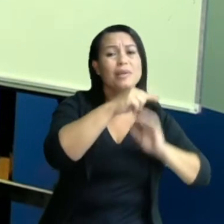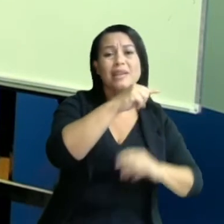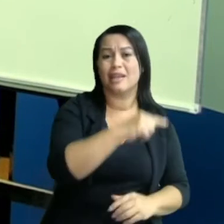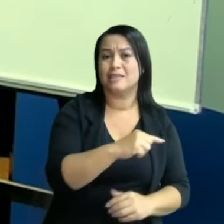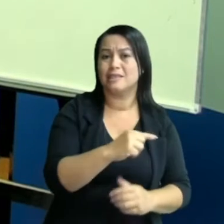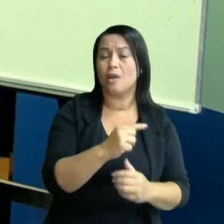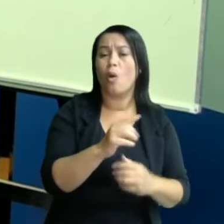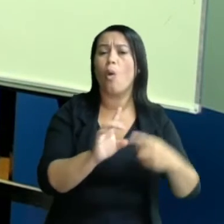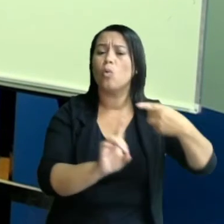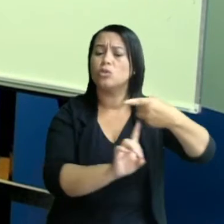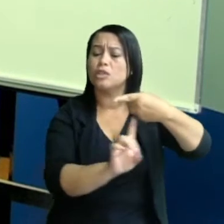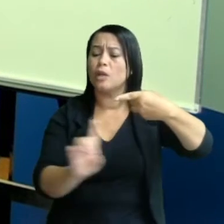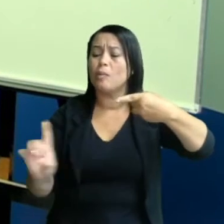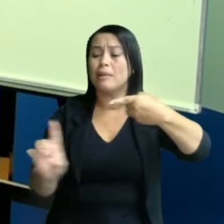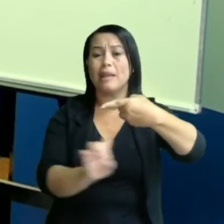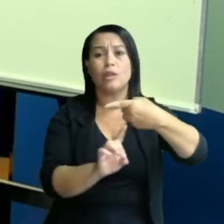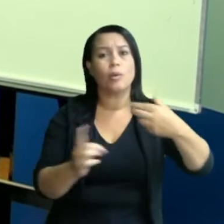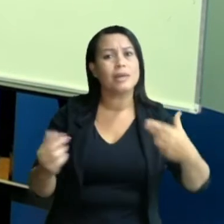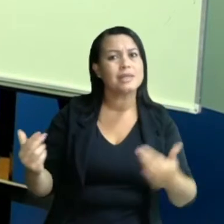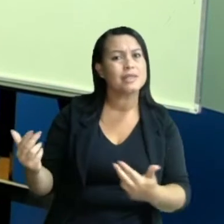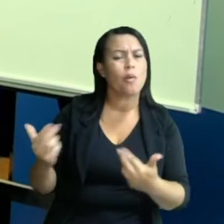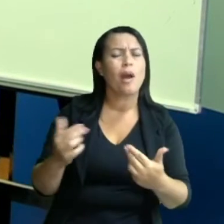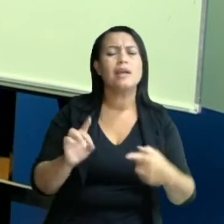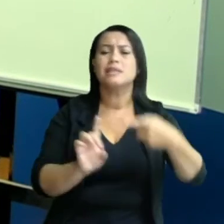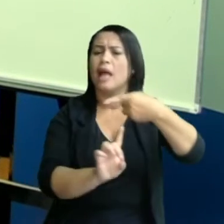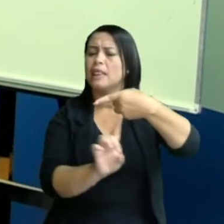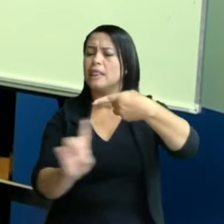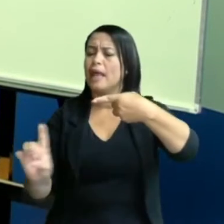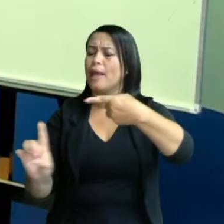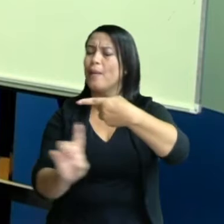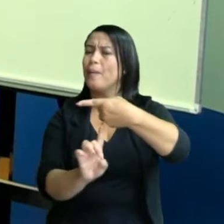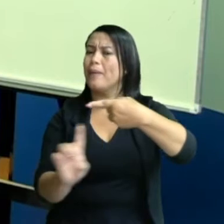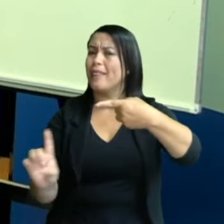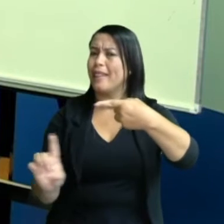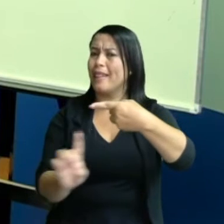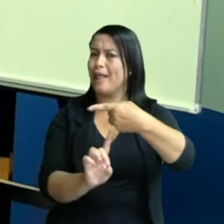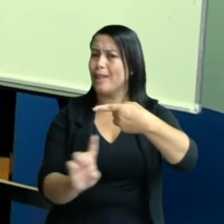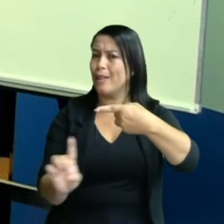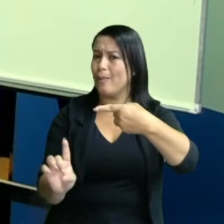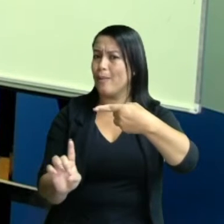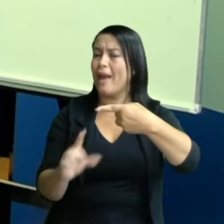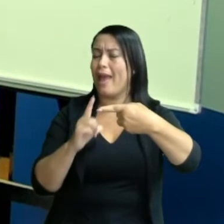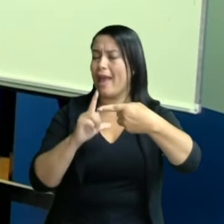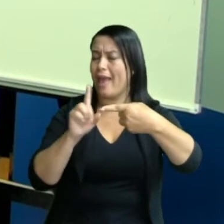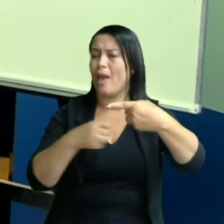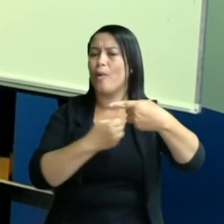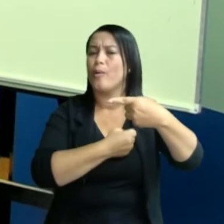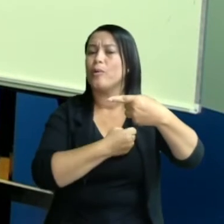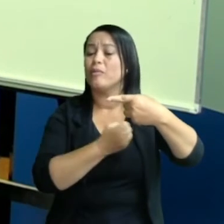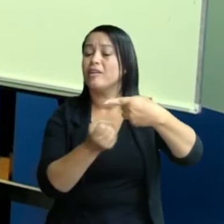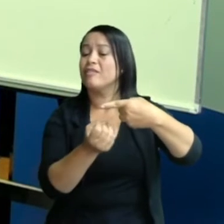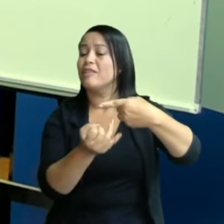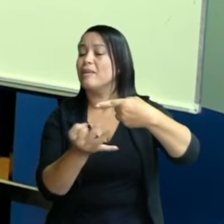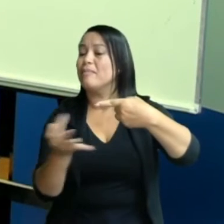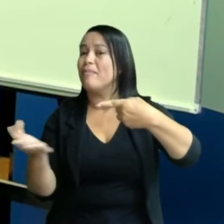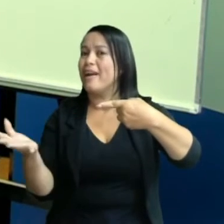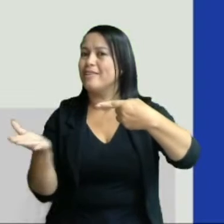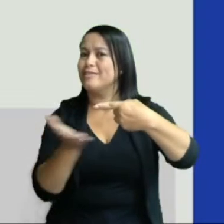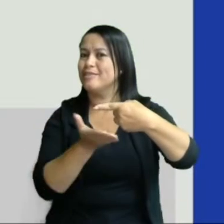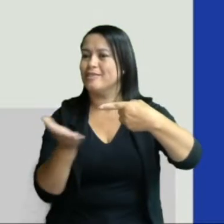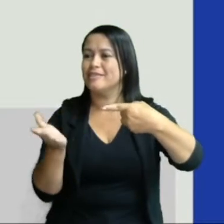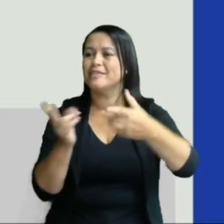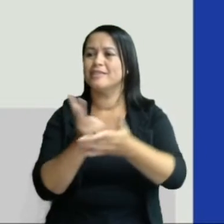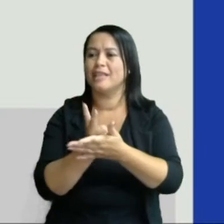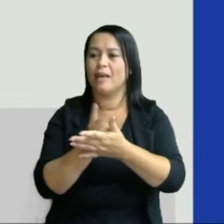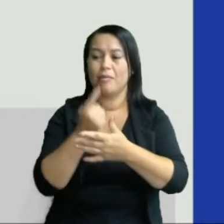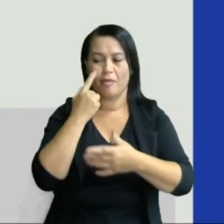denominadores iguais. Denominador é o quê? É aquele número que fica embaixo na fração. Olha aqui,